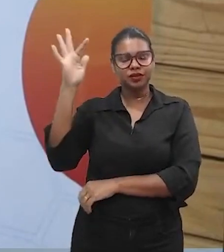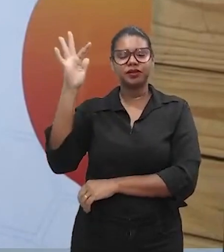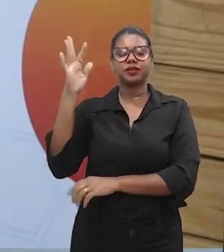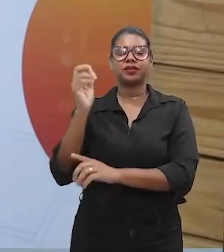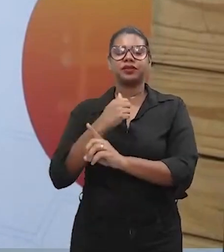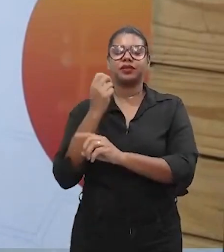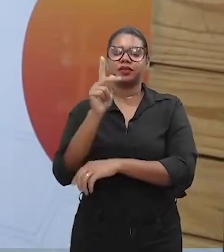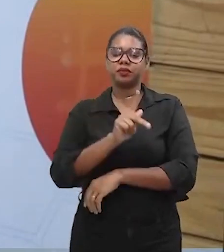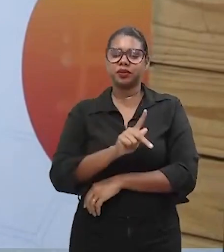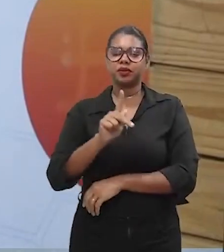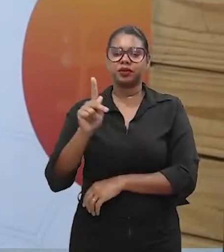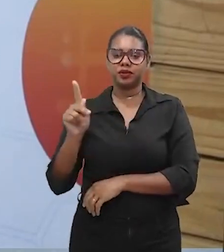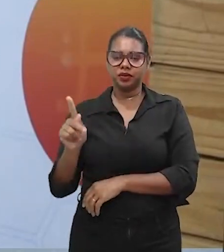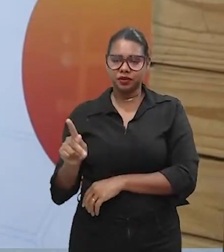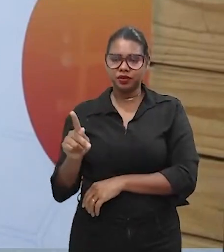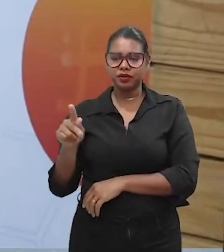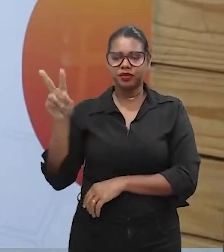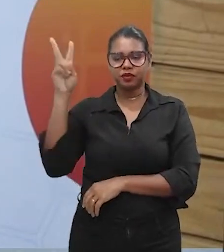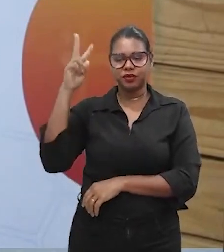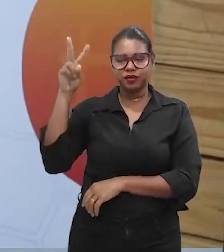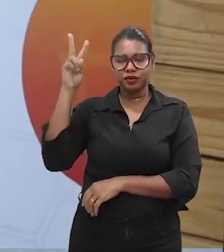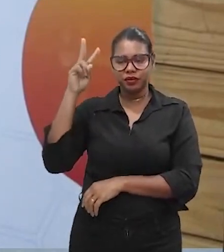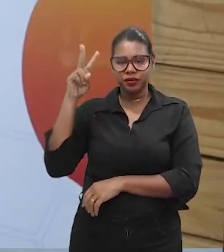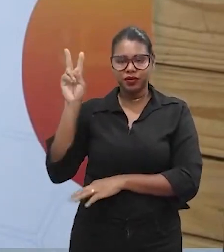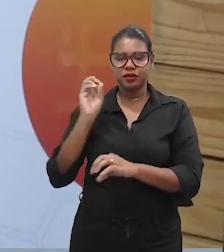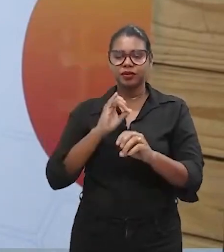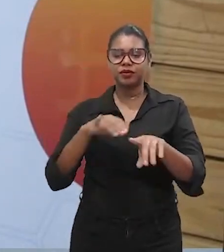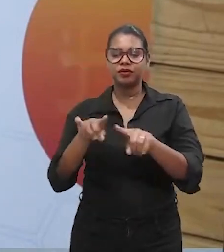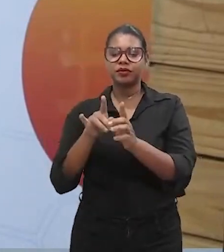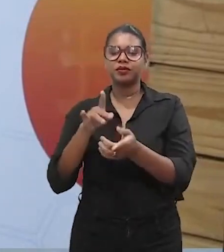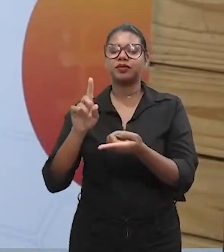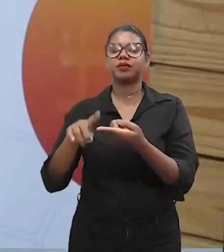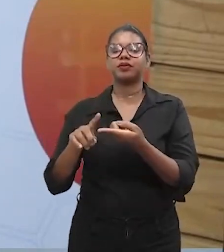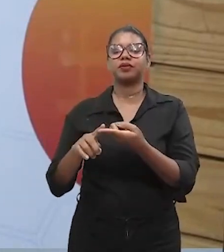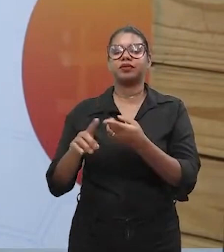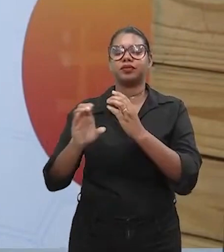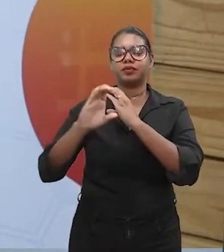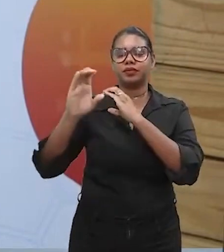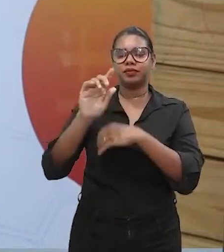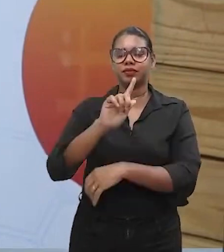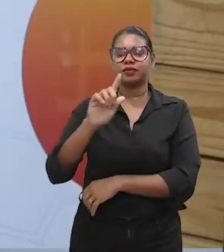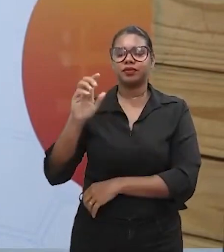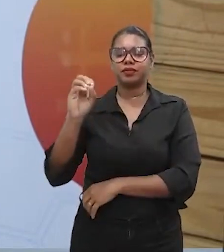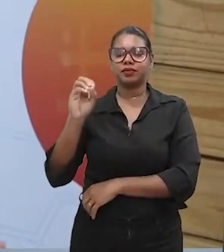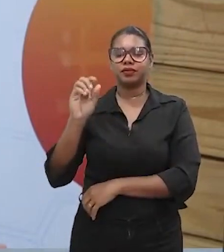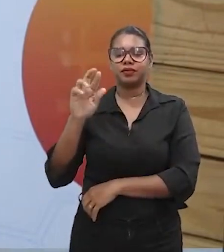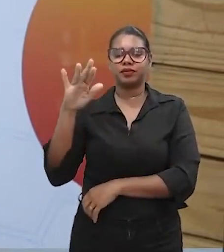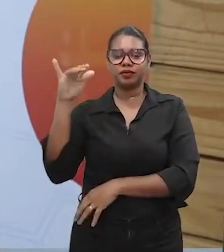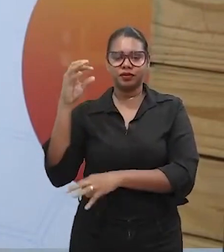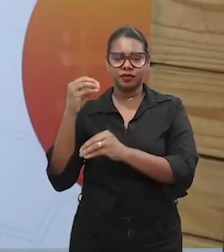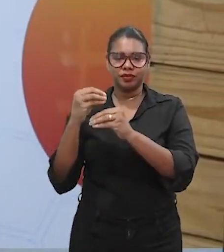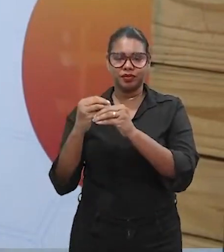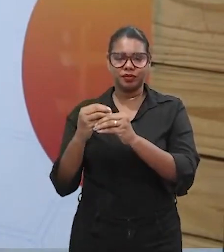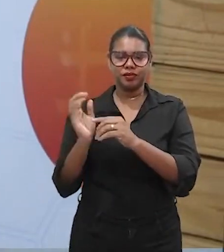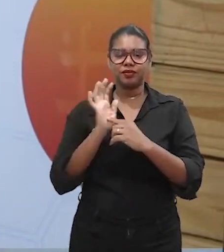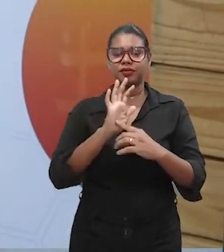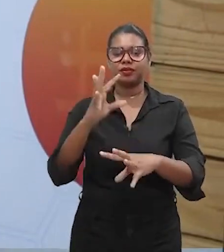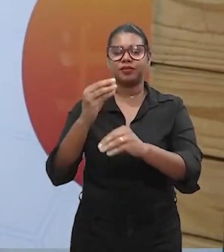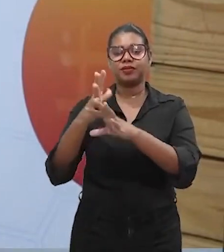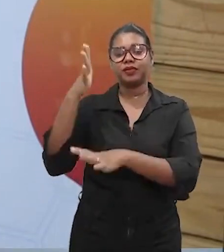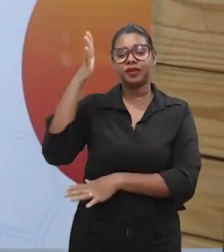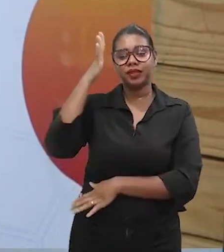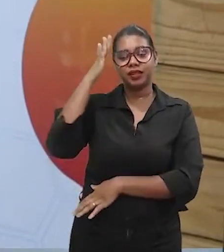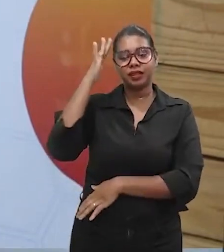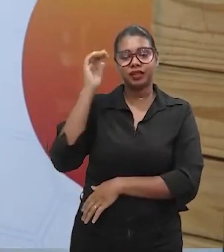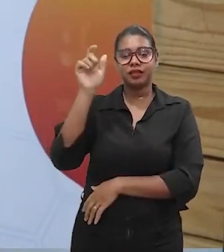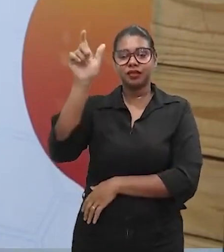e ele é professor, historiador e geógrafo. É de sumidade entender que